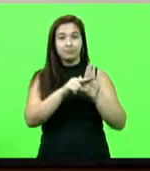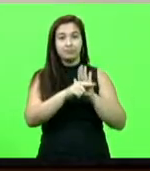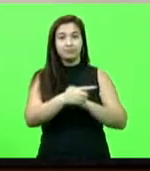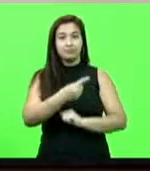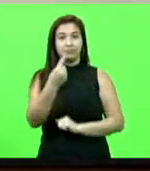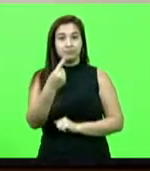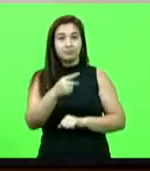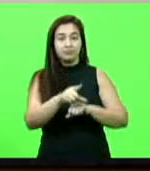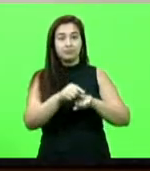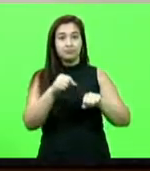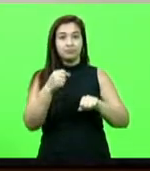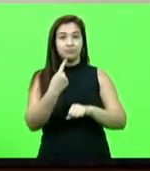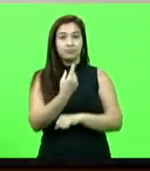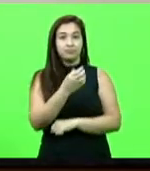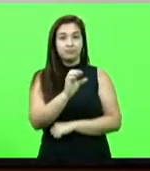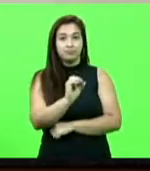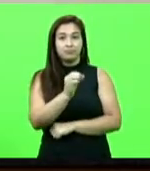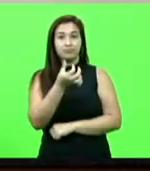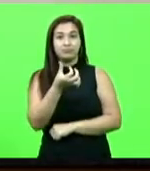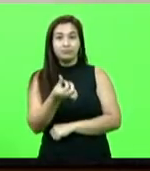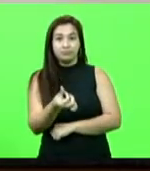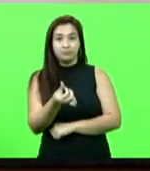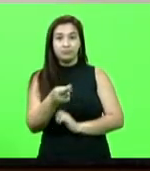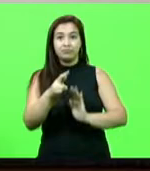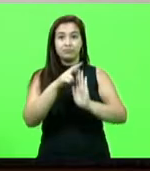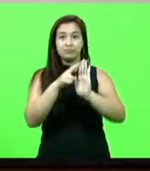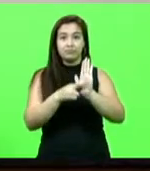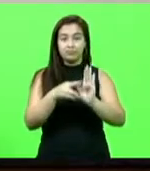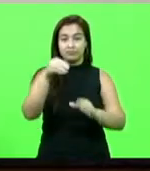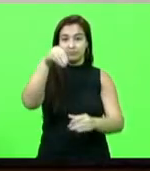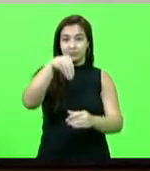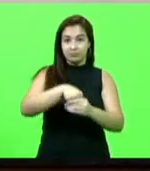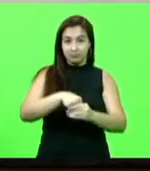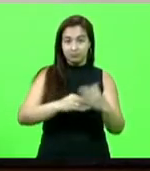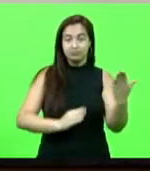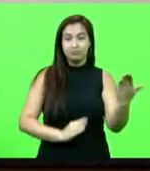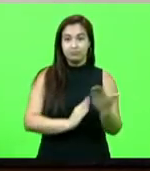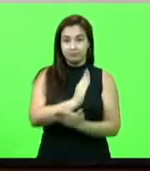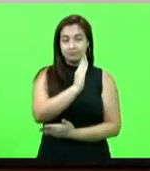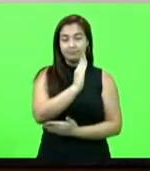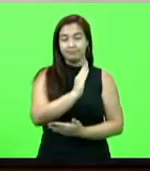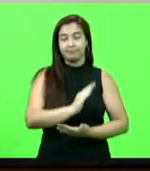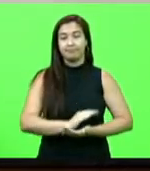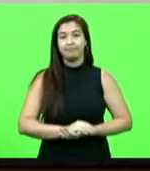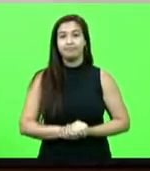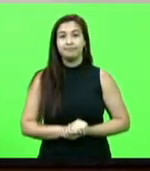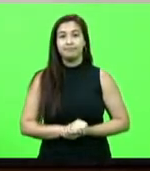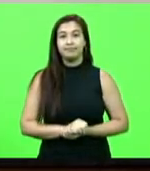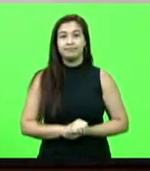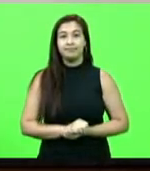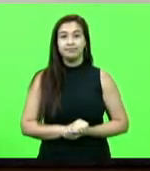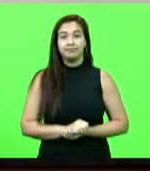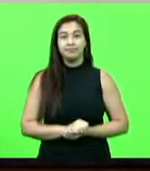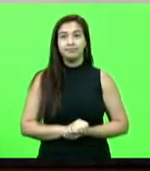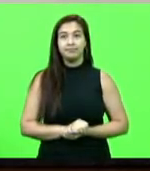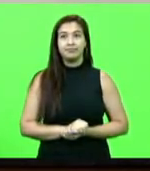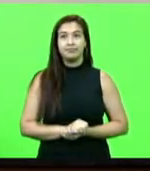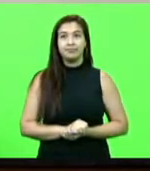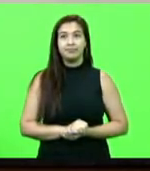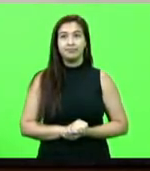parágrafo 1º do artigo 106 do Regimento Interno, o senhor presidente deu-a por